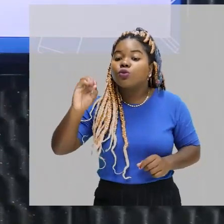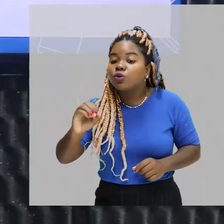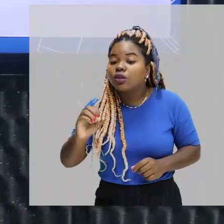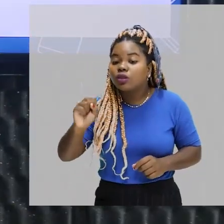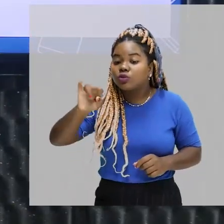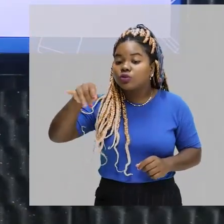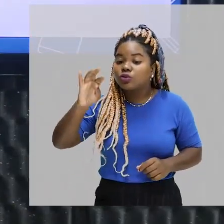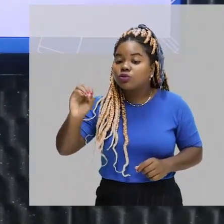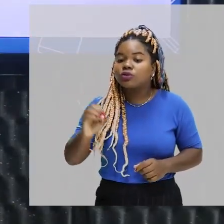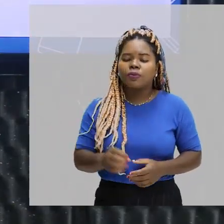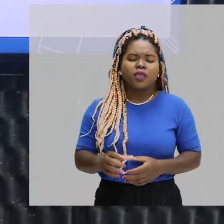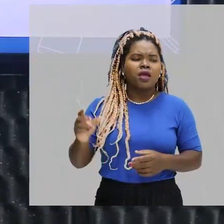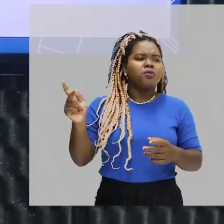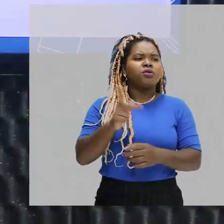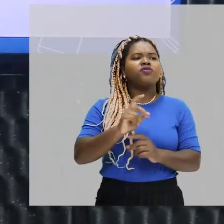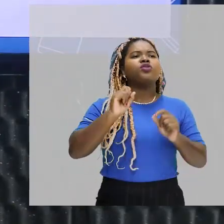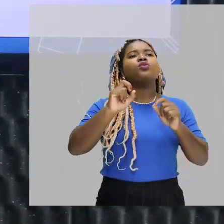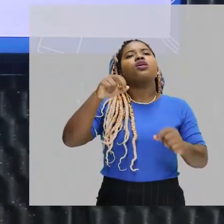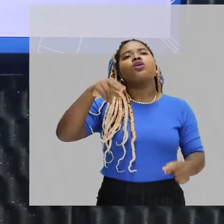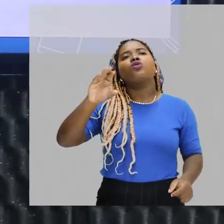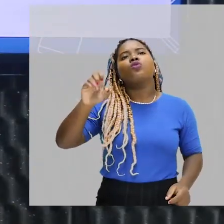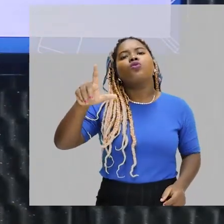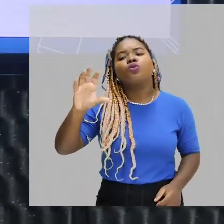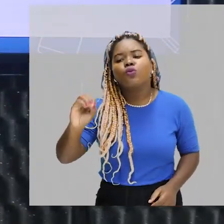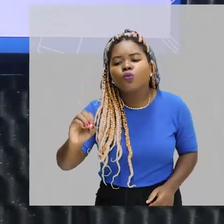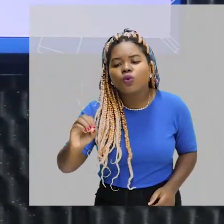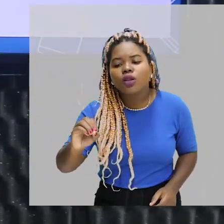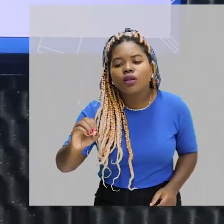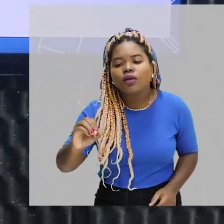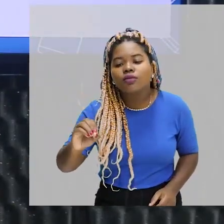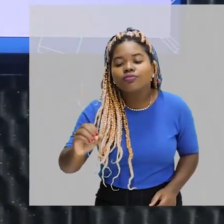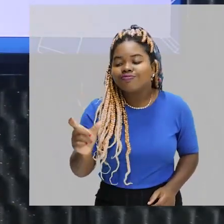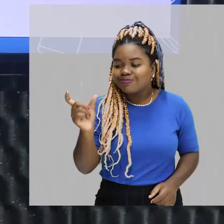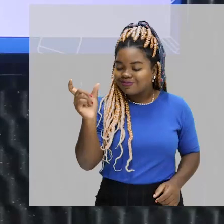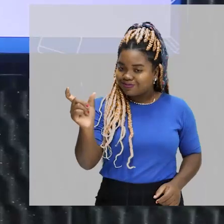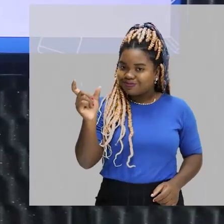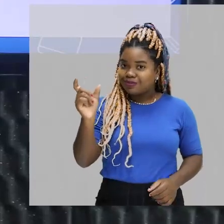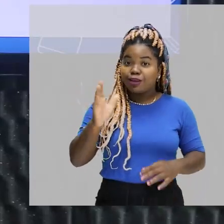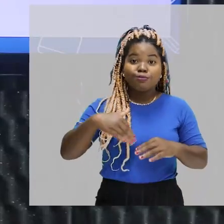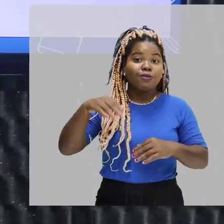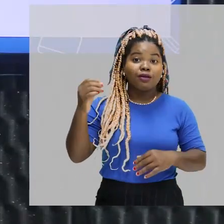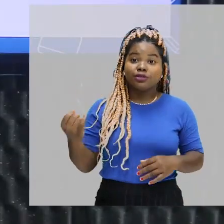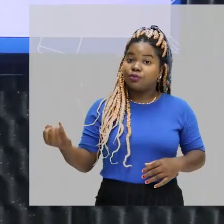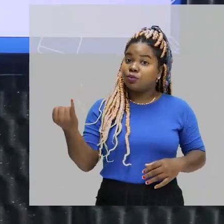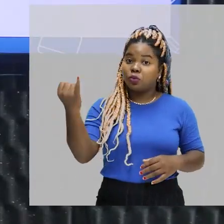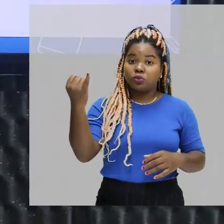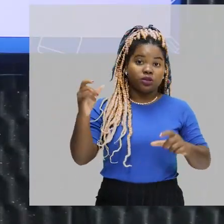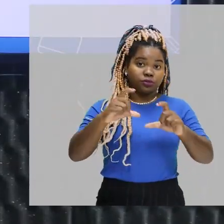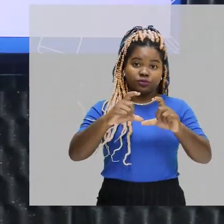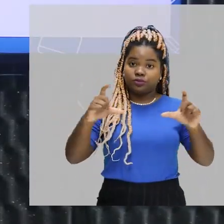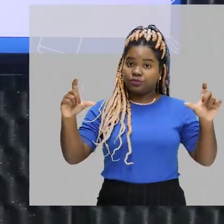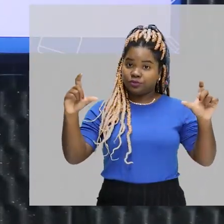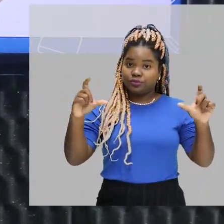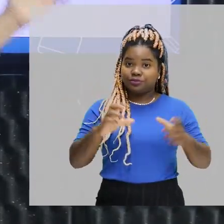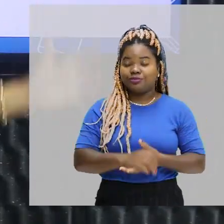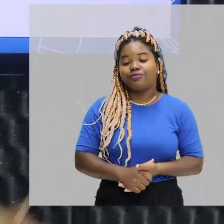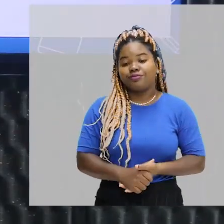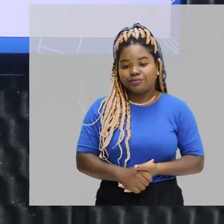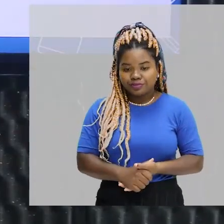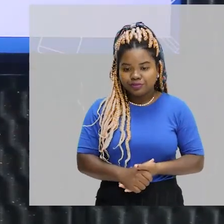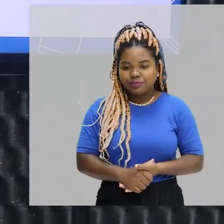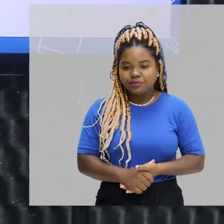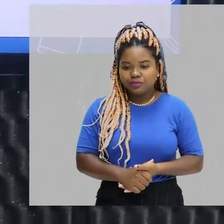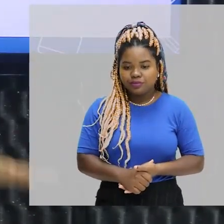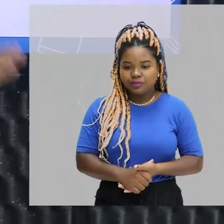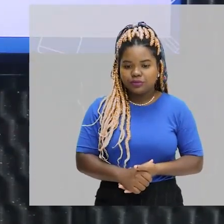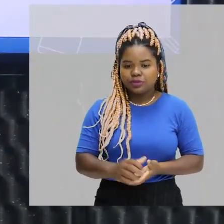o que é o núcleo? O núcleo é o termo mais importante, porque aqui eu tenho, ó, a última boiada da